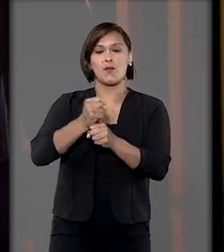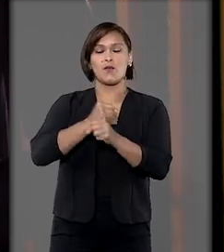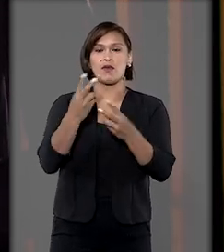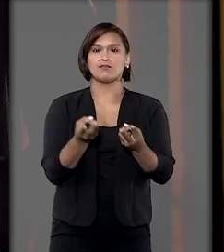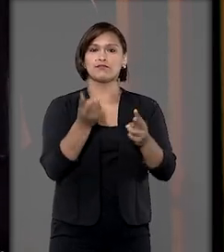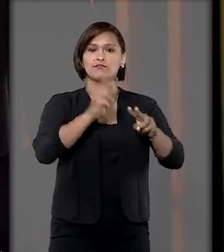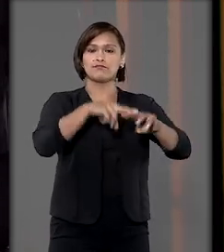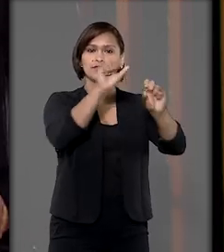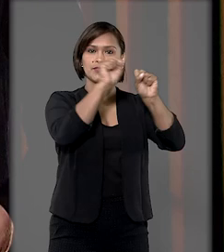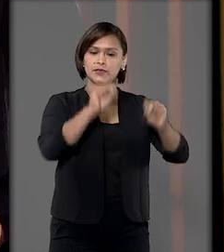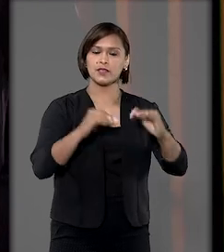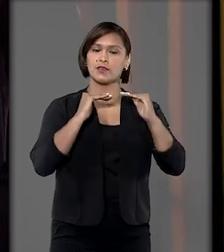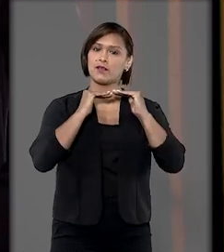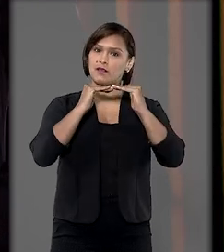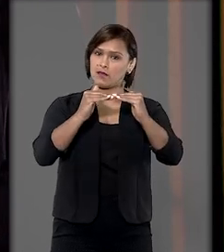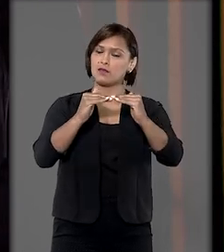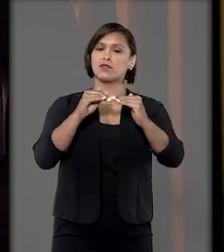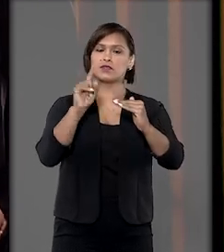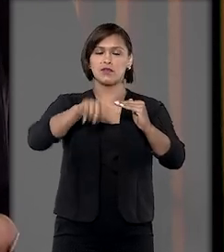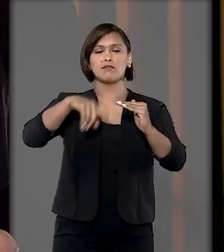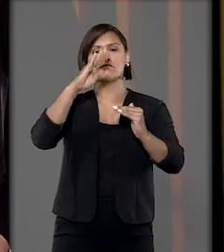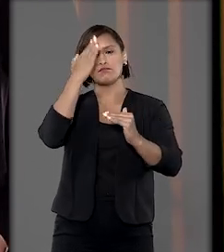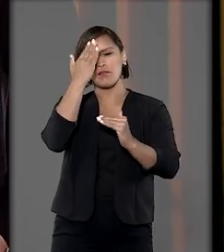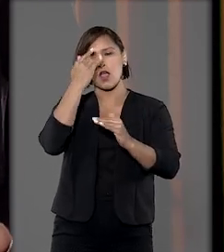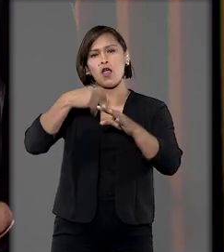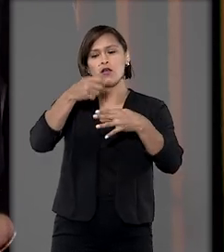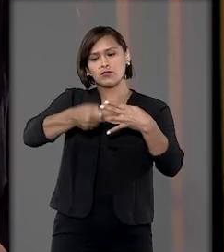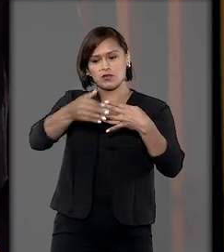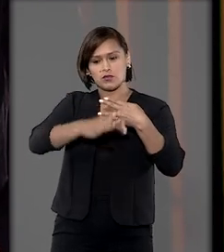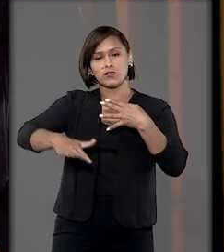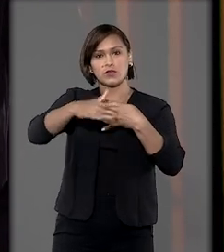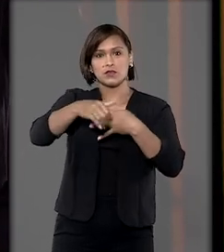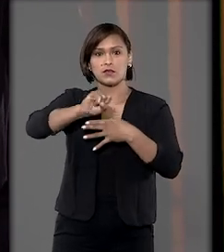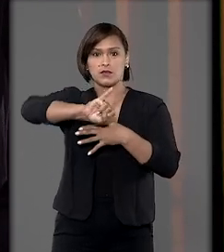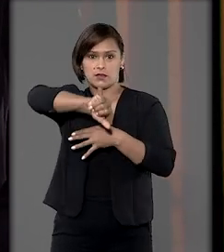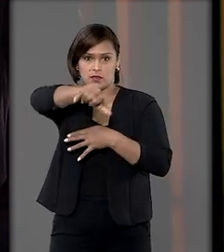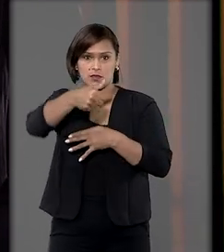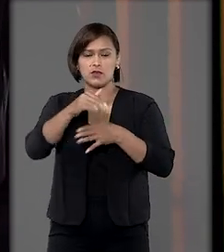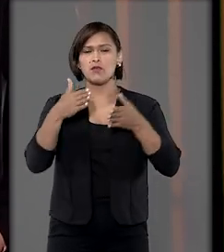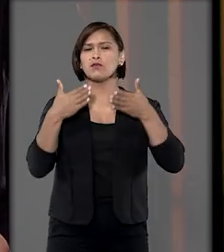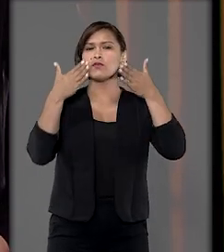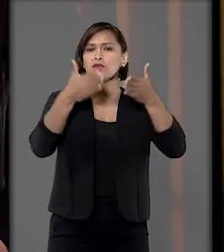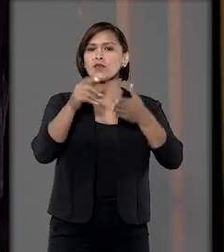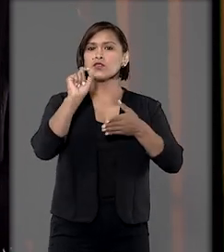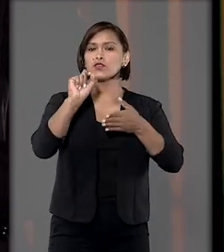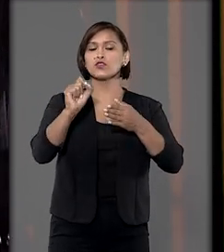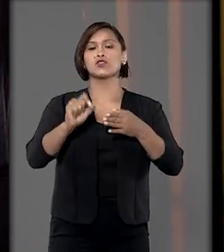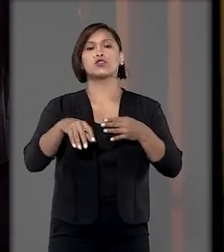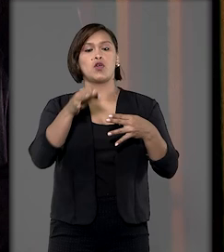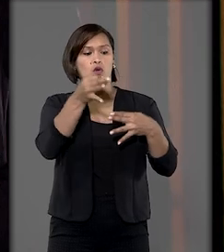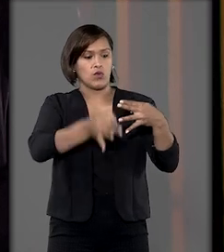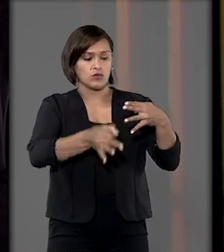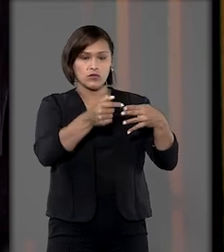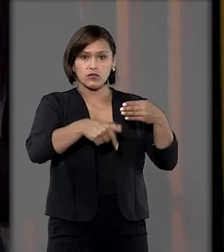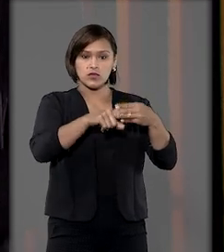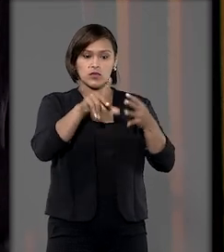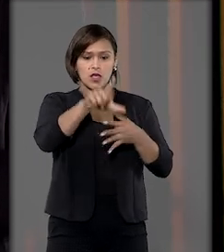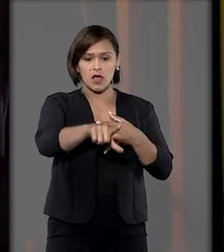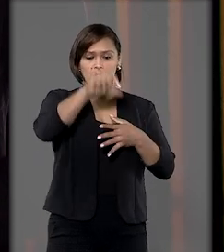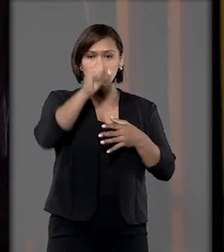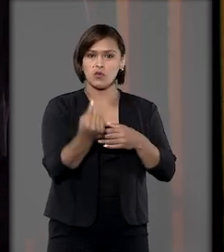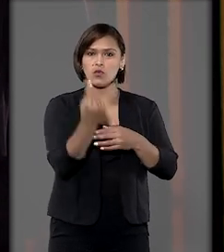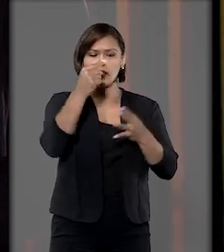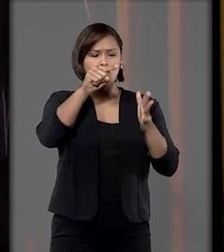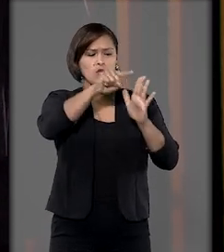de reclusão, e ao manter a condenação, foi considerada a jurisprudência do STJ no sentido de que, se os jurados optam por uma